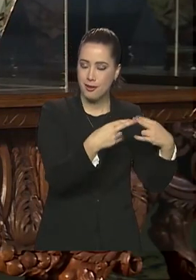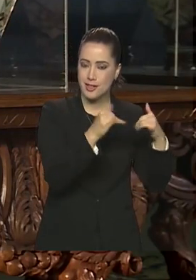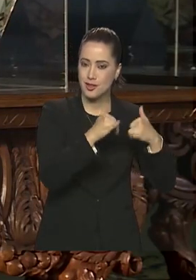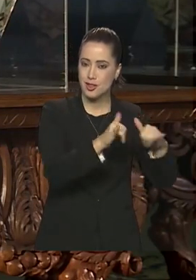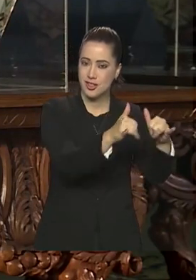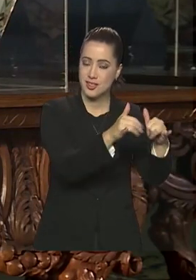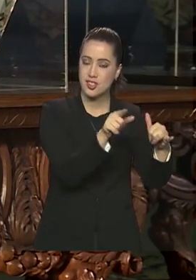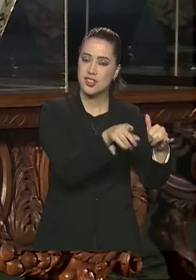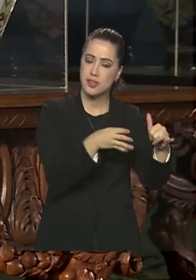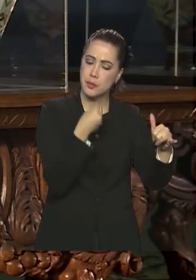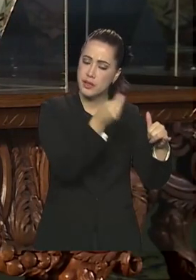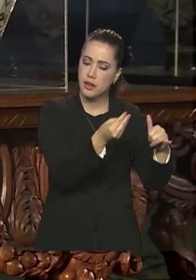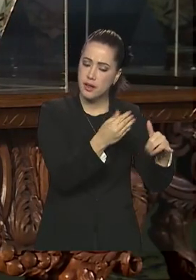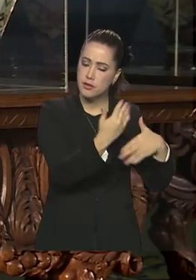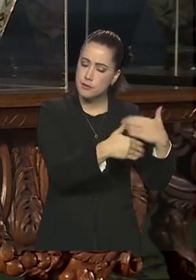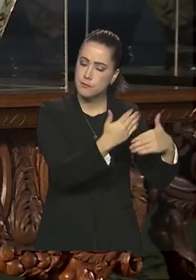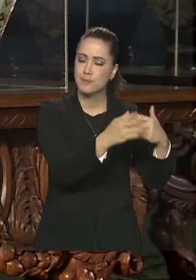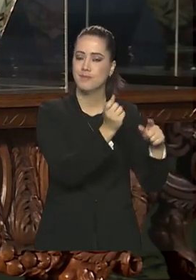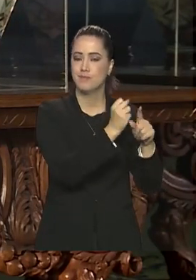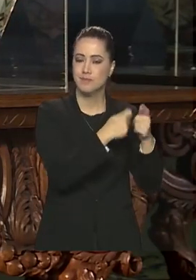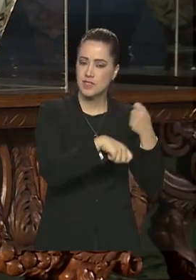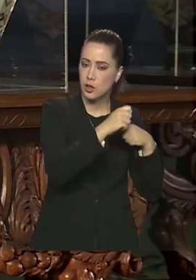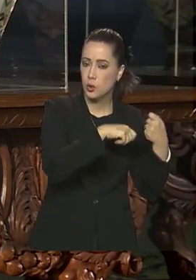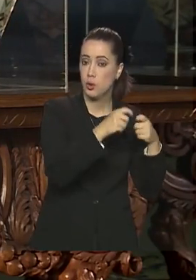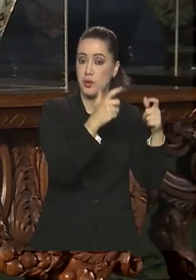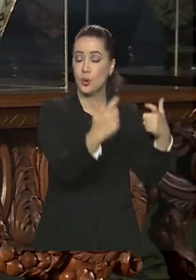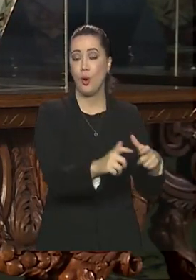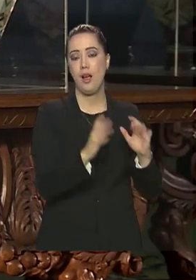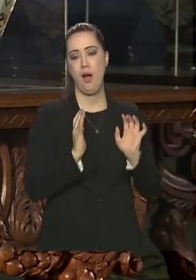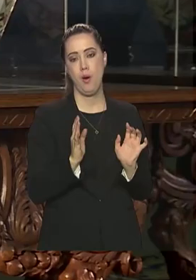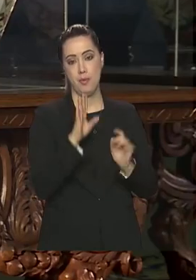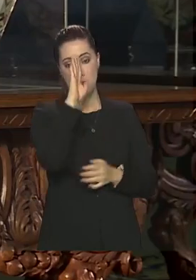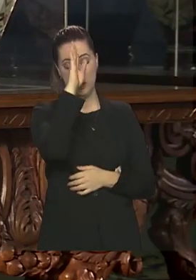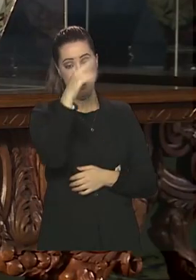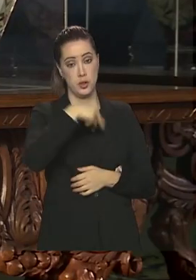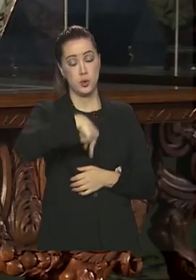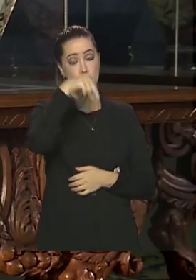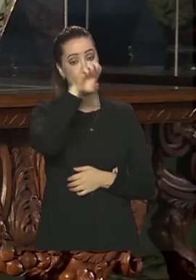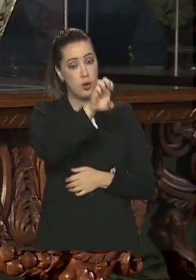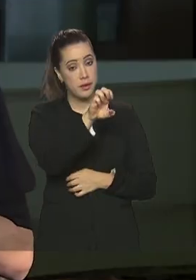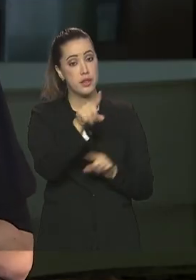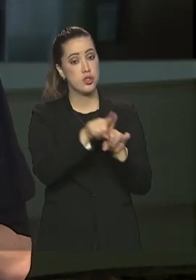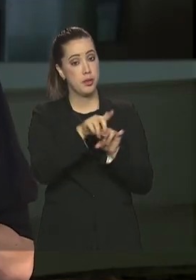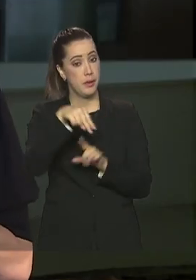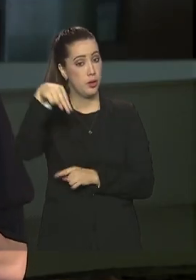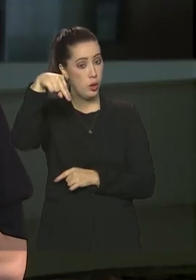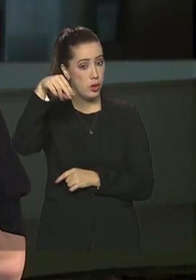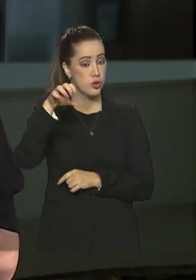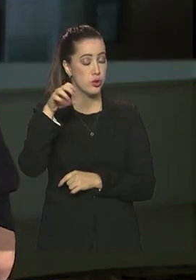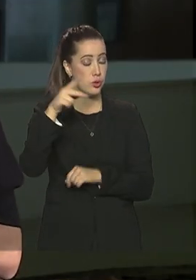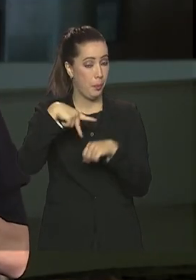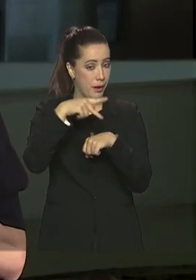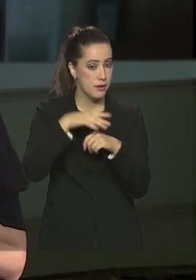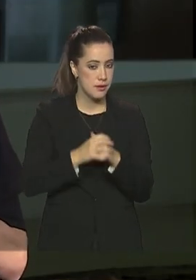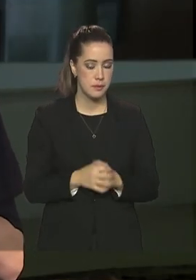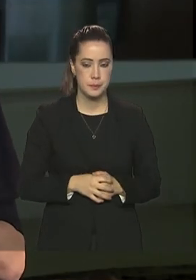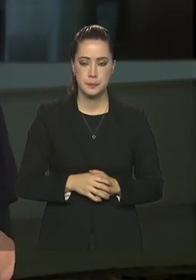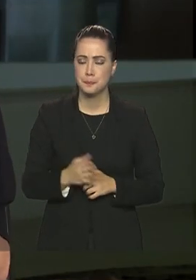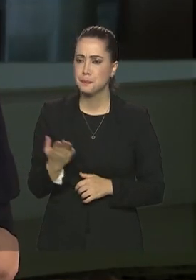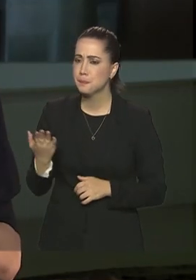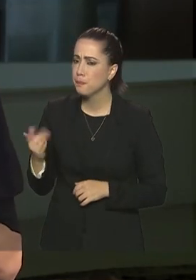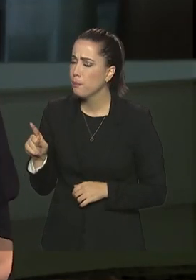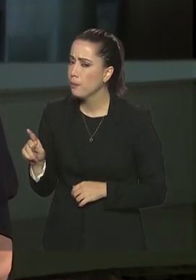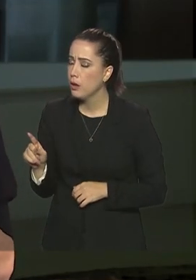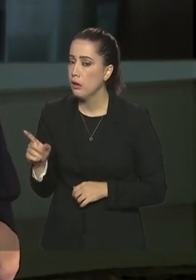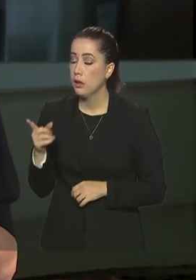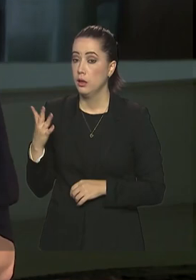levam desenvolvimento econômico para essas regiões, principalmente na região Nordeste e Norte do país. Bem, secretário, o Ministério de Minas e Energia tem